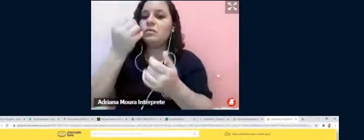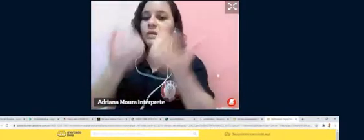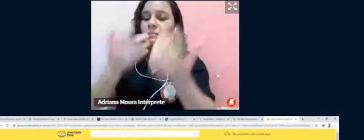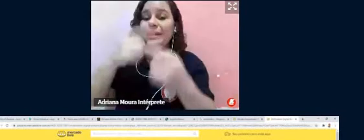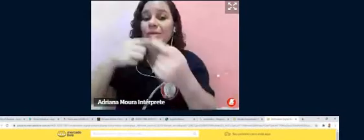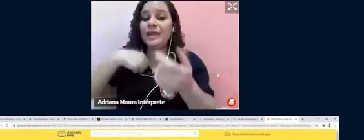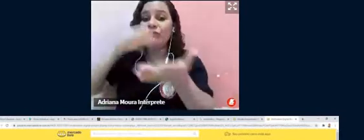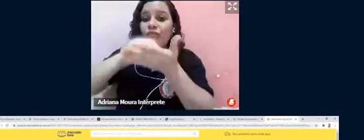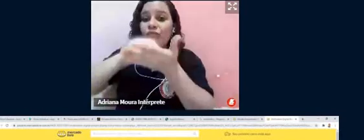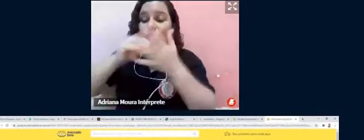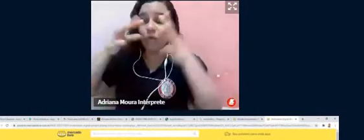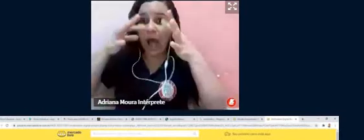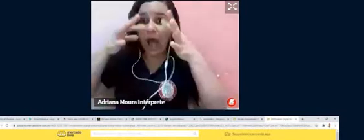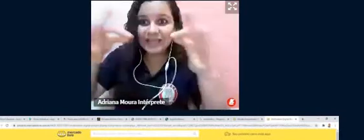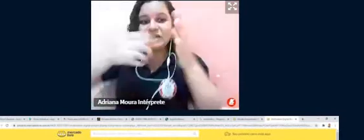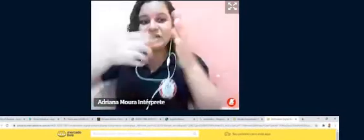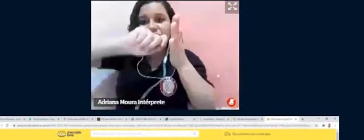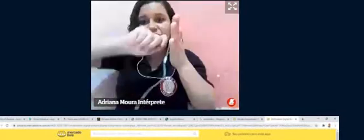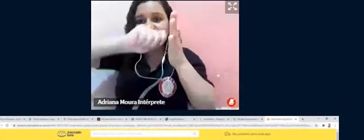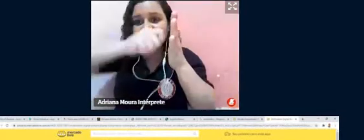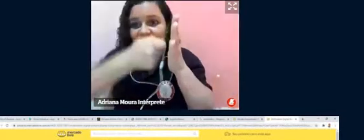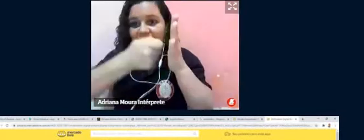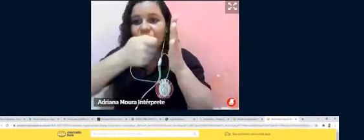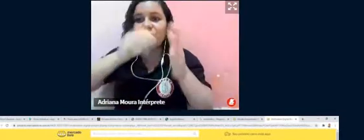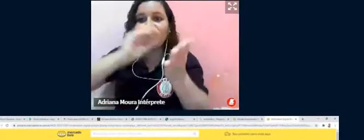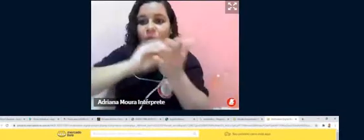atenção, não girei a chave para medir corrente.